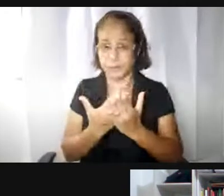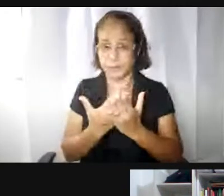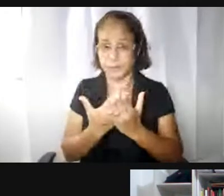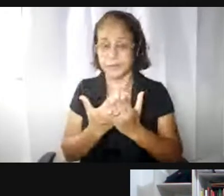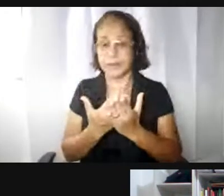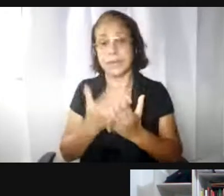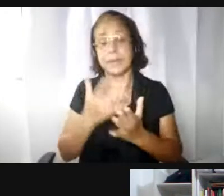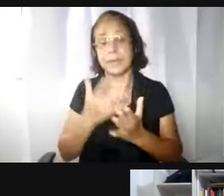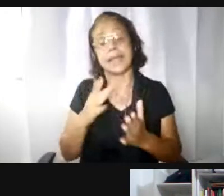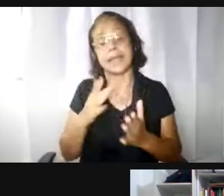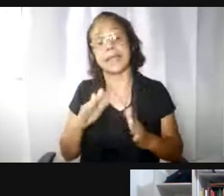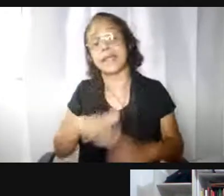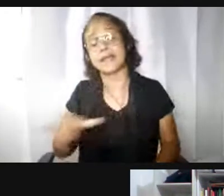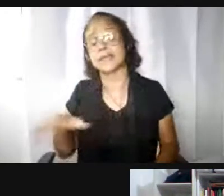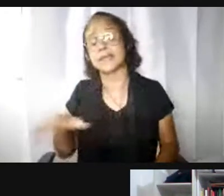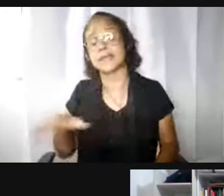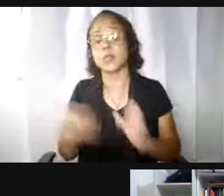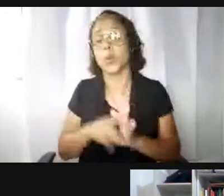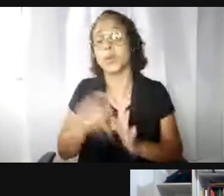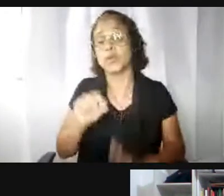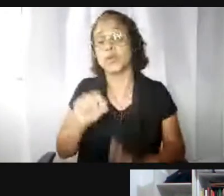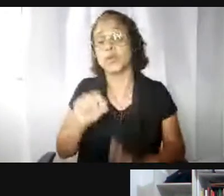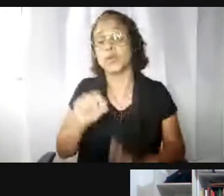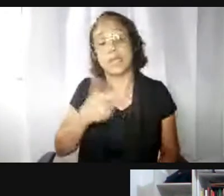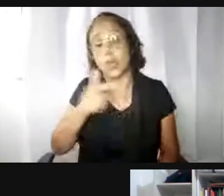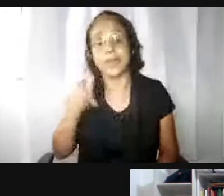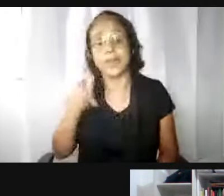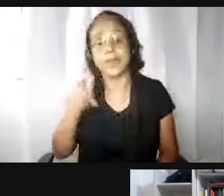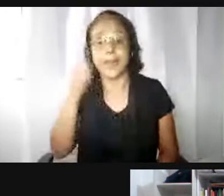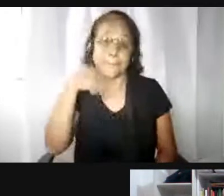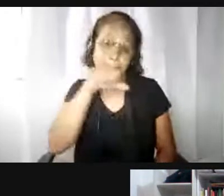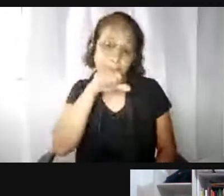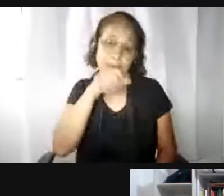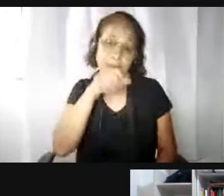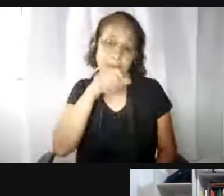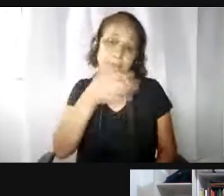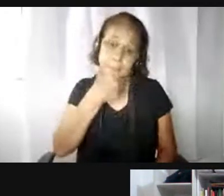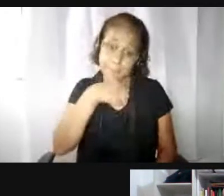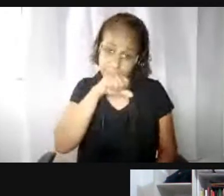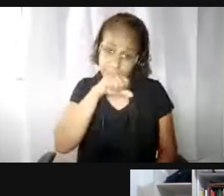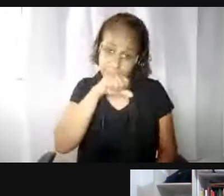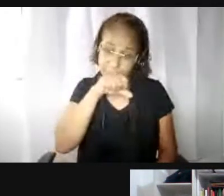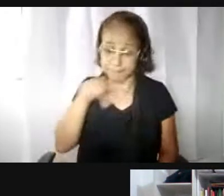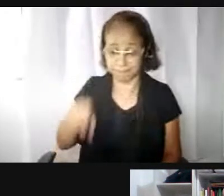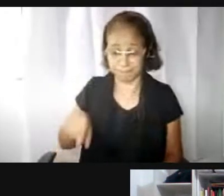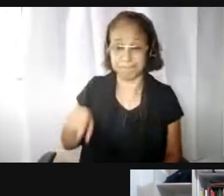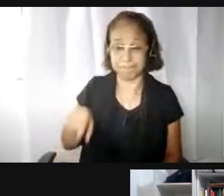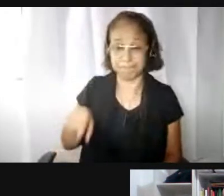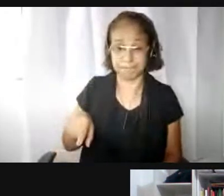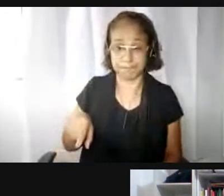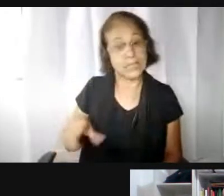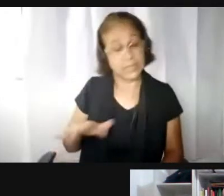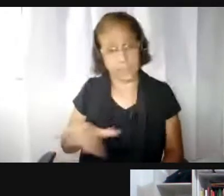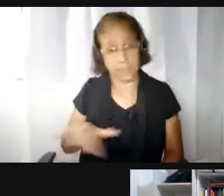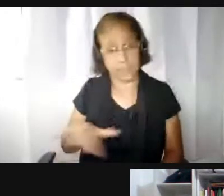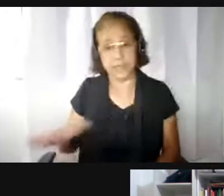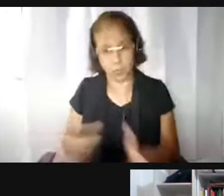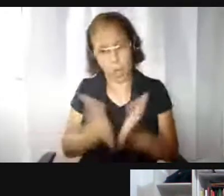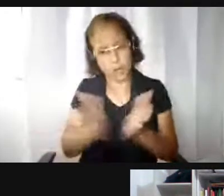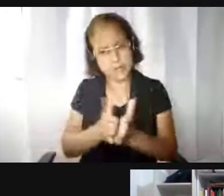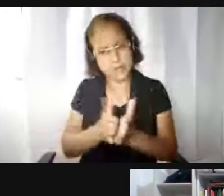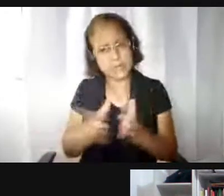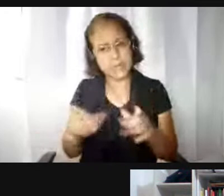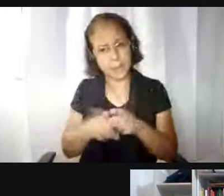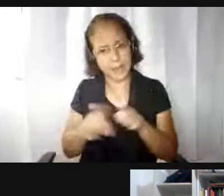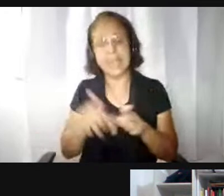órfãos e filhos de famílias pobres. E tem lá no registro, no regulamento do colégio, diz